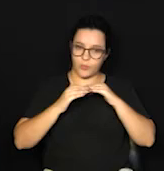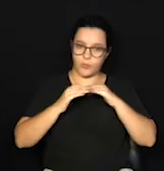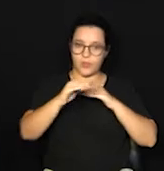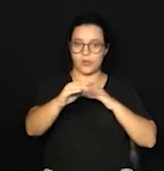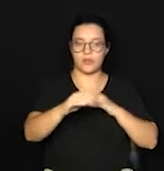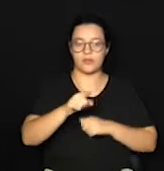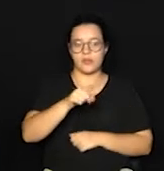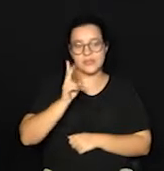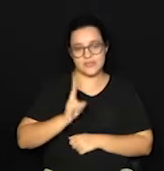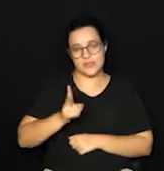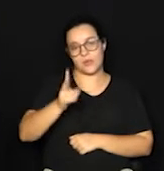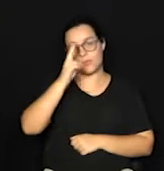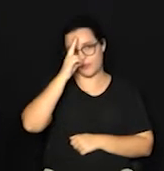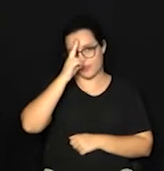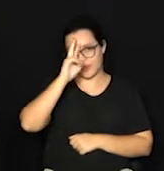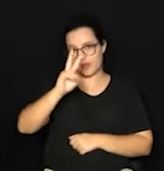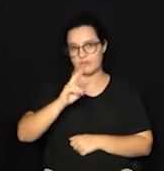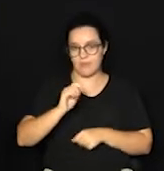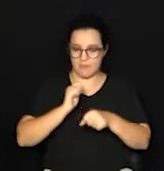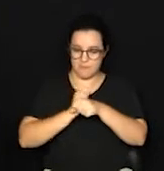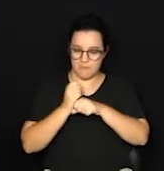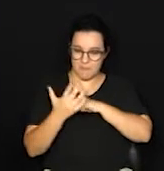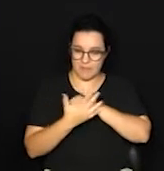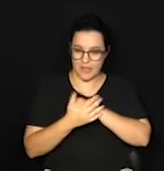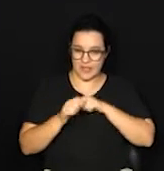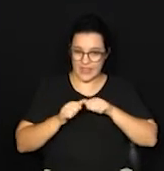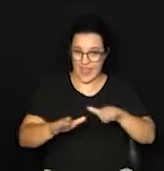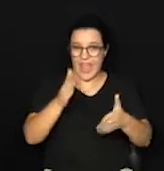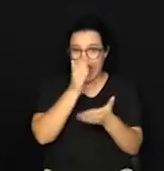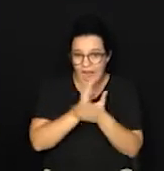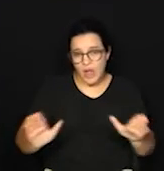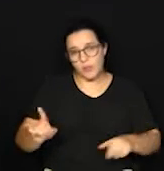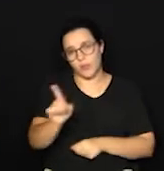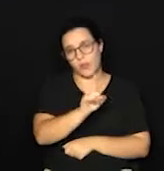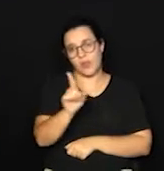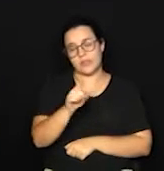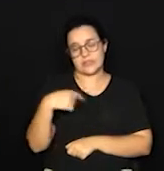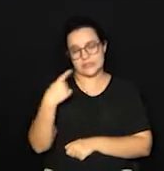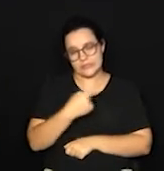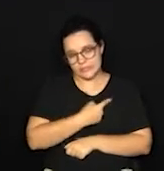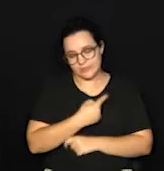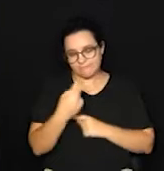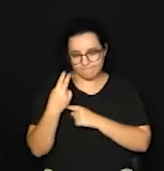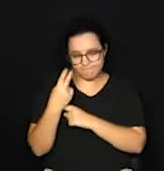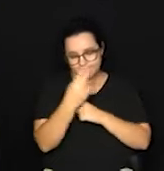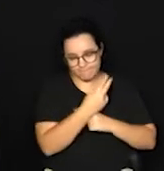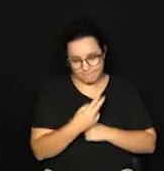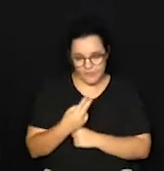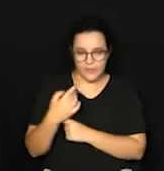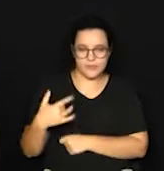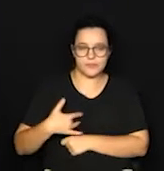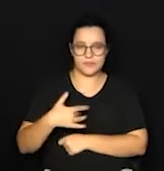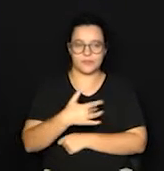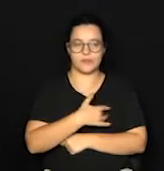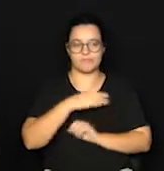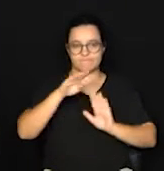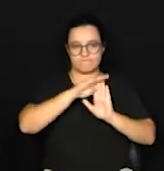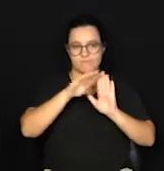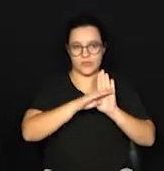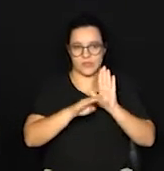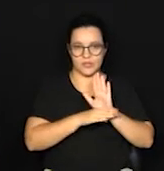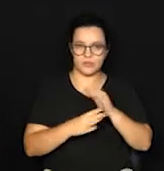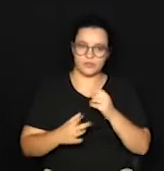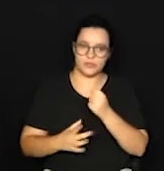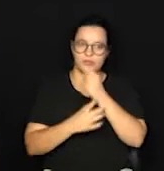você sempre lembra aqui, Gabriel, não vamos afrouxar aí os procedimentos e os protocolos de segurança.